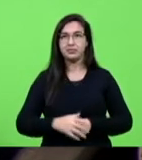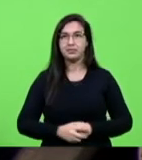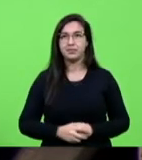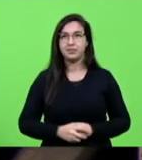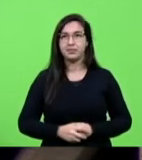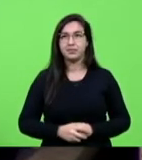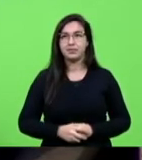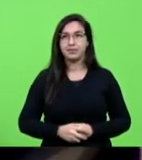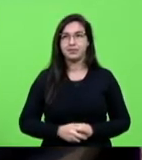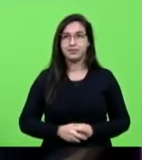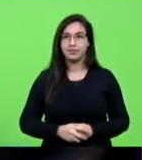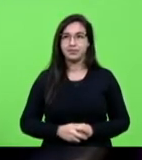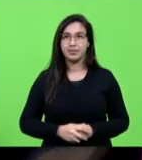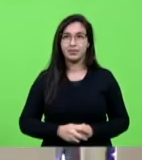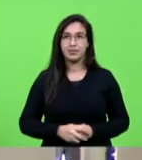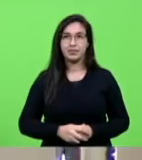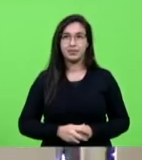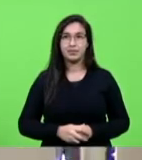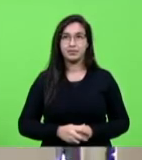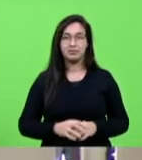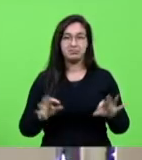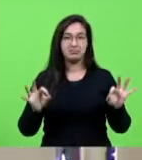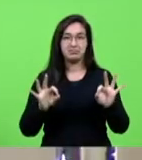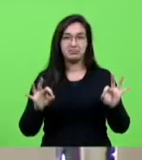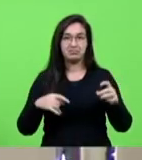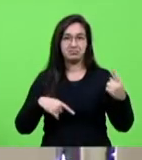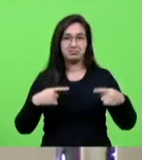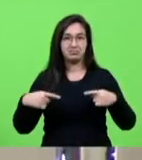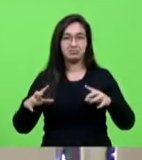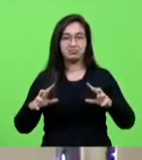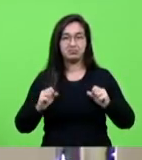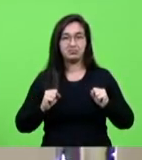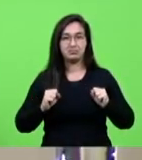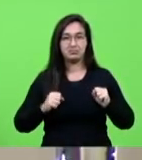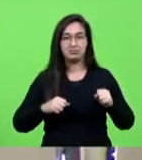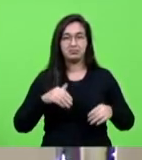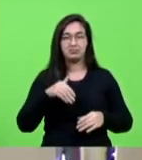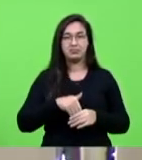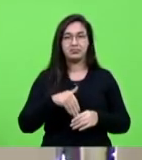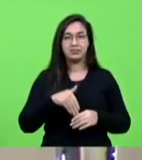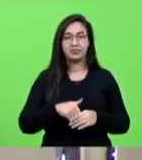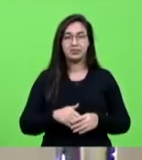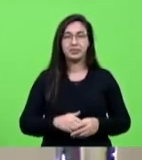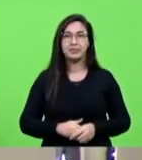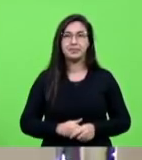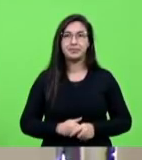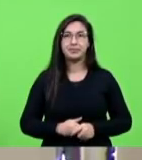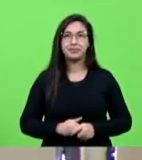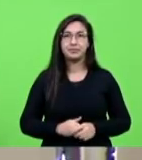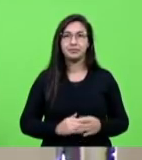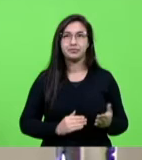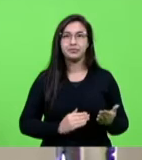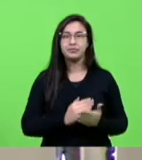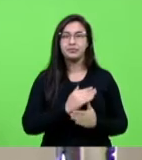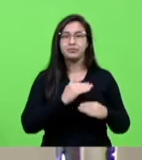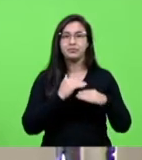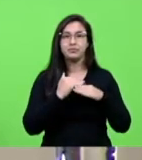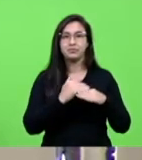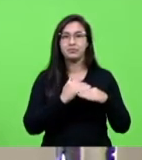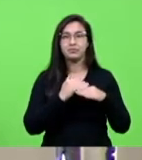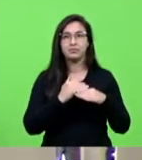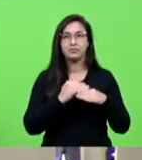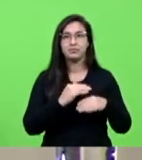obrigado. Não havendo mais quem queira discutir, em votação, deputados que aprovam, permaneçam como se encontra. Aprovado